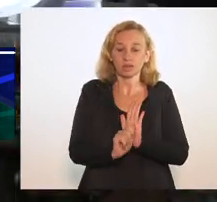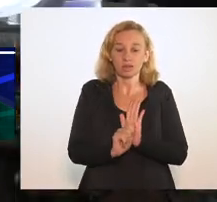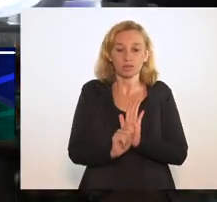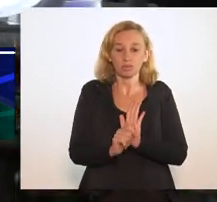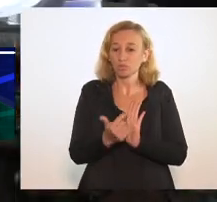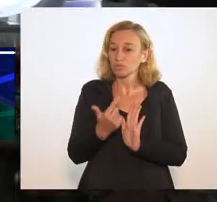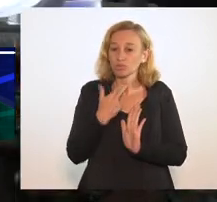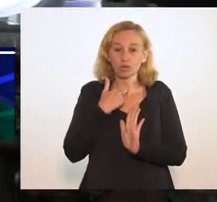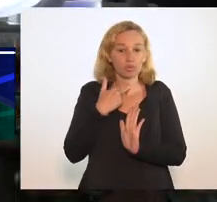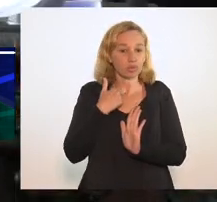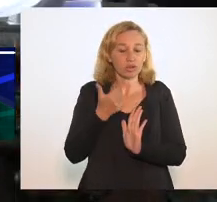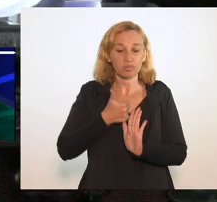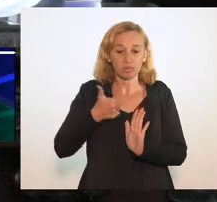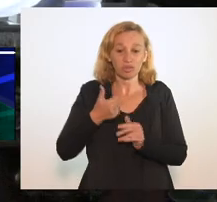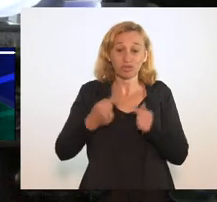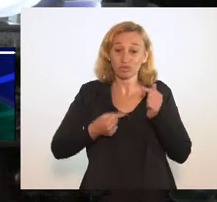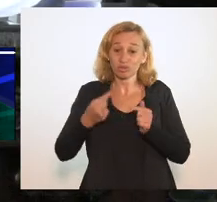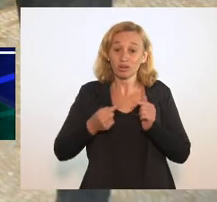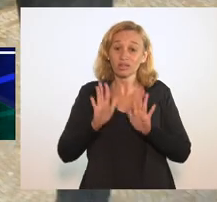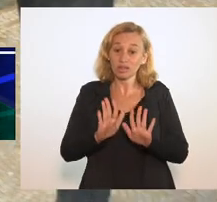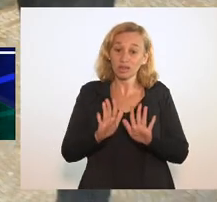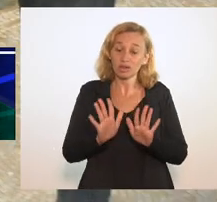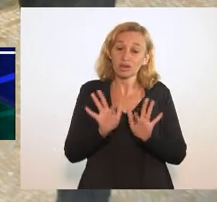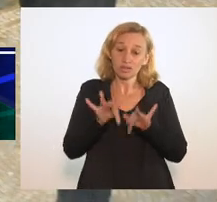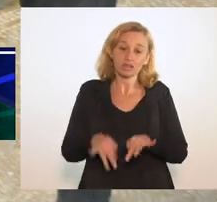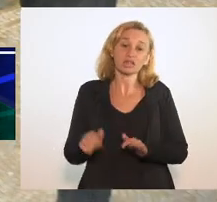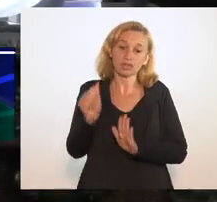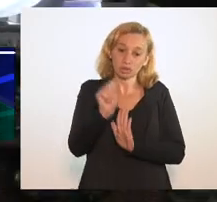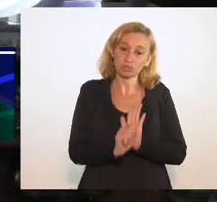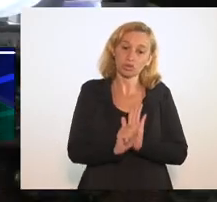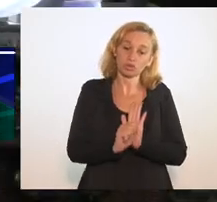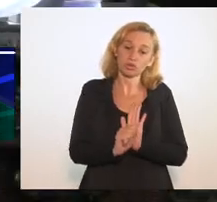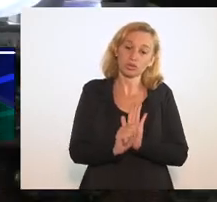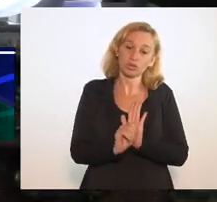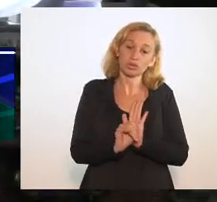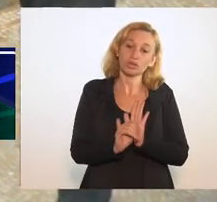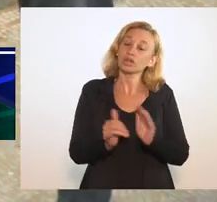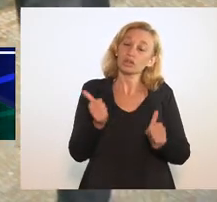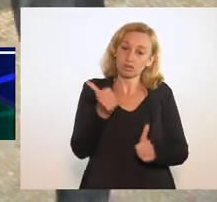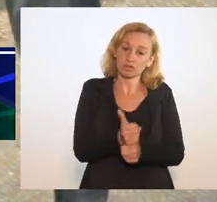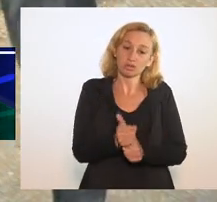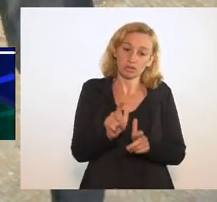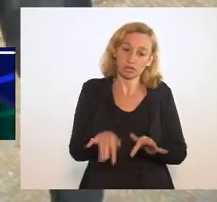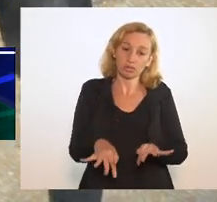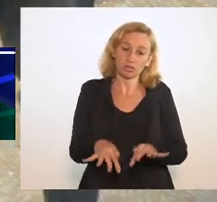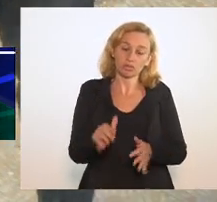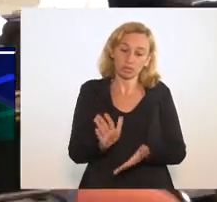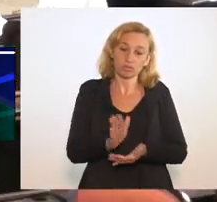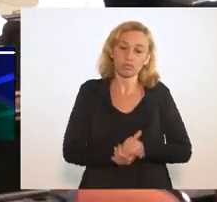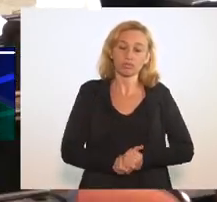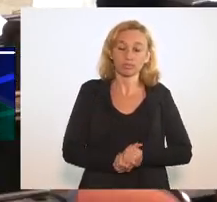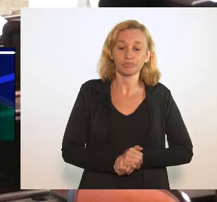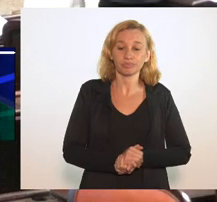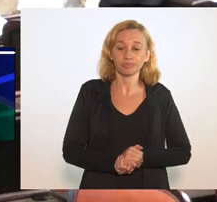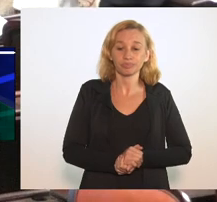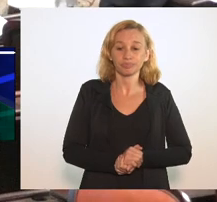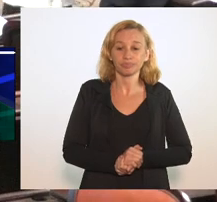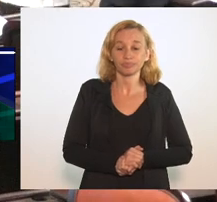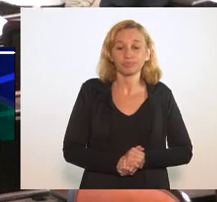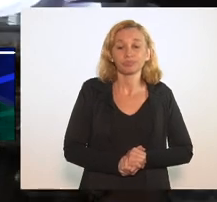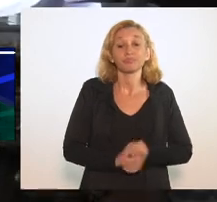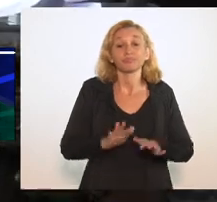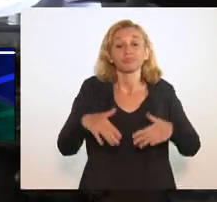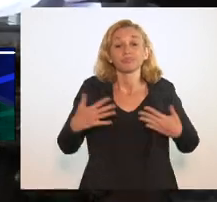porque é a primeira discussão. É a primeira discussão, então concluindo por substitutivo, okay. Presidente, sem a forma final. Sem problemas, presidente. Okay. Então,